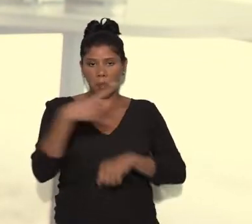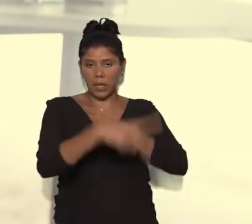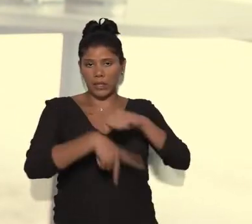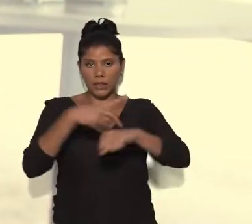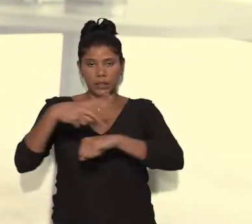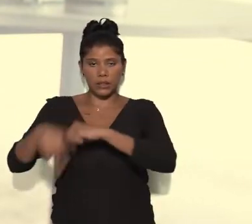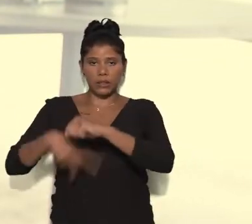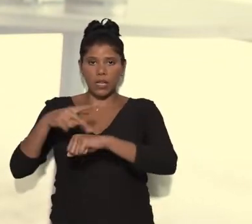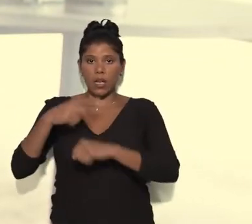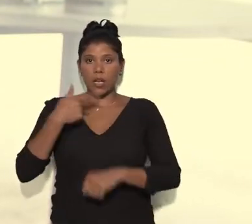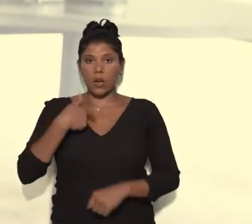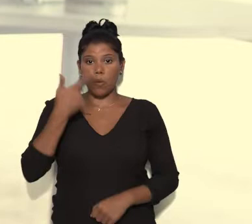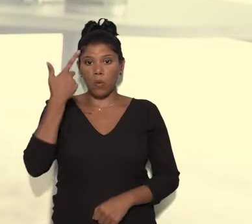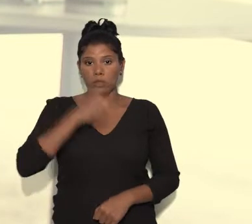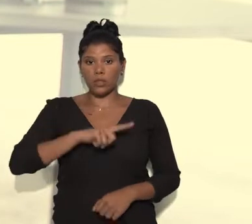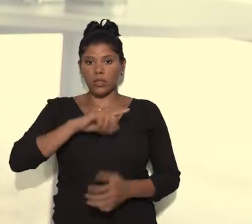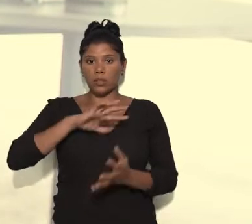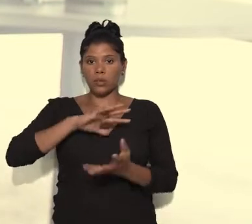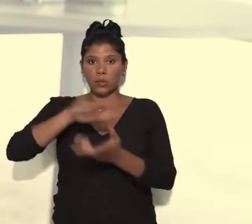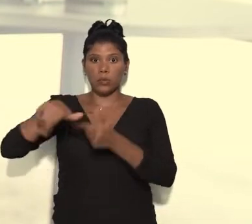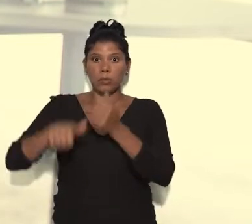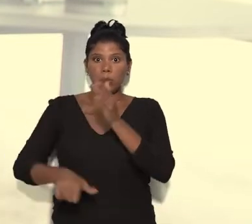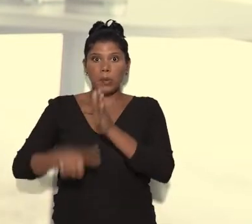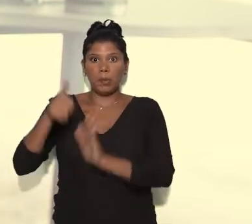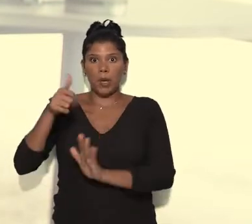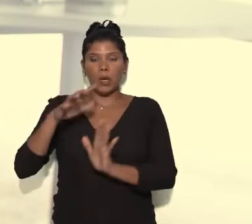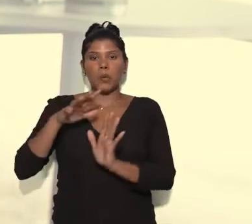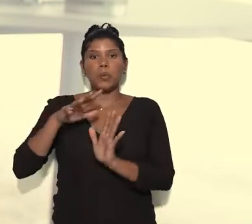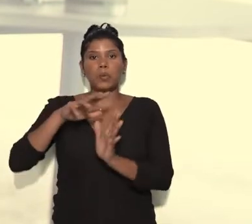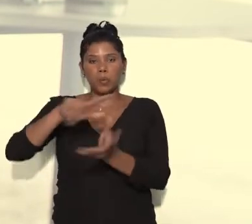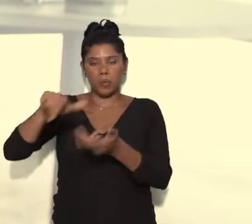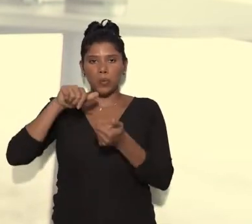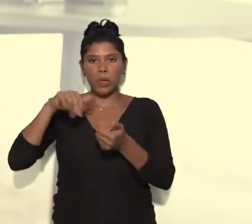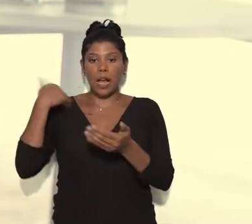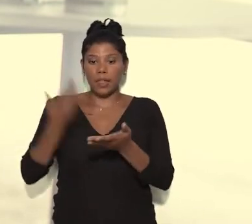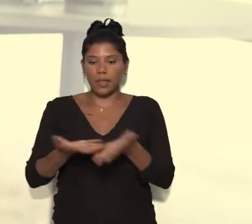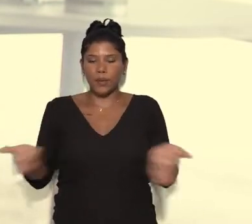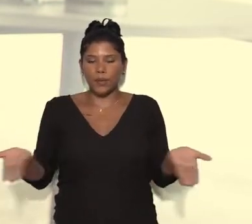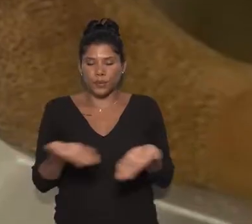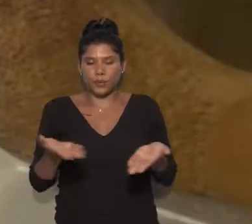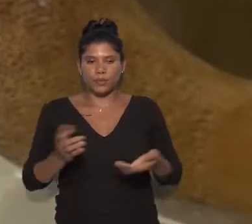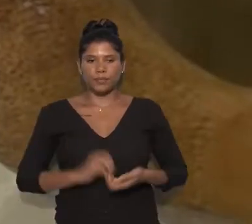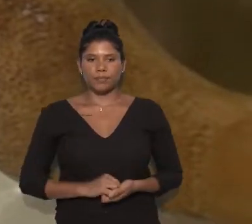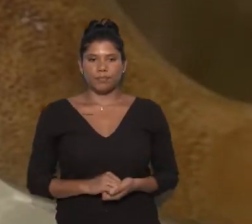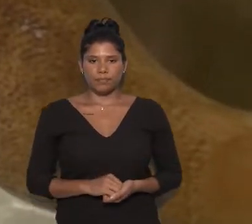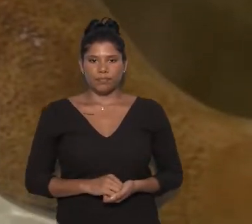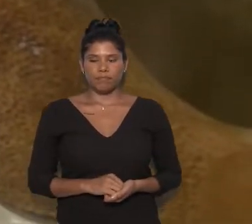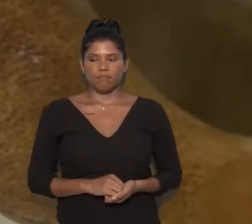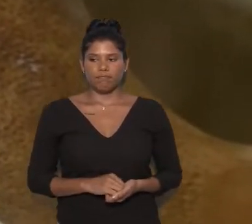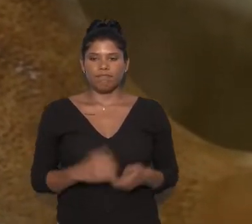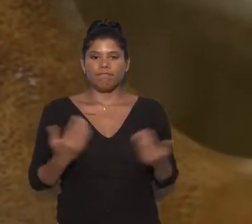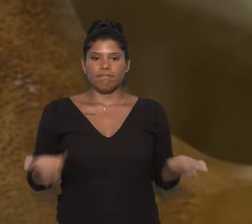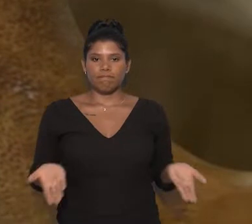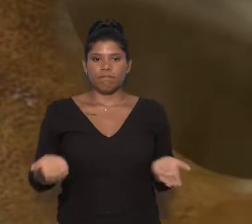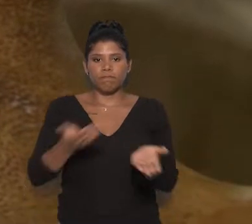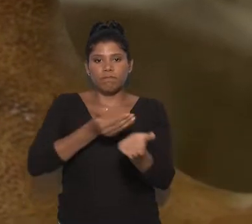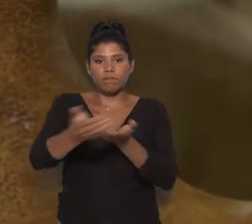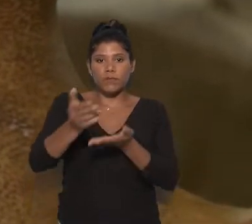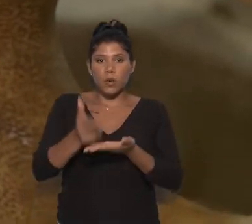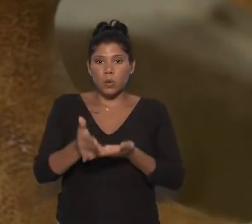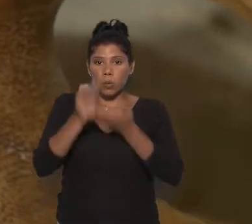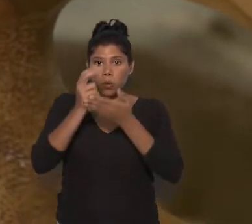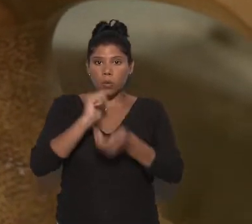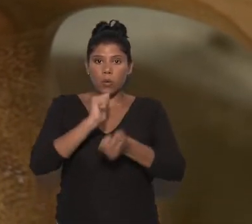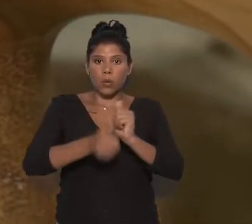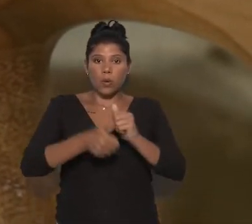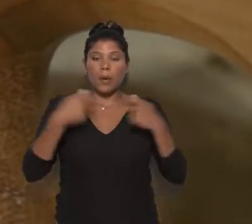fiquei em primeiro lugar no mundo, né? Então eu estou em primeiro lugar no ranking mundial de 50 metros até hoje, no ar comprimido. Ingressar no tiro esportivo